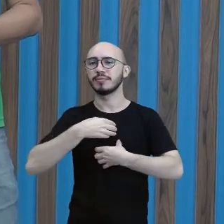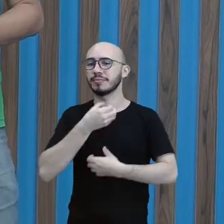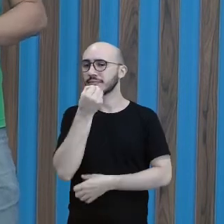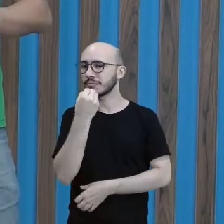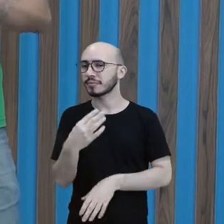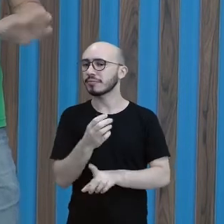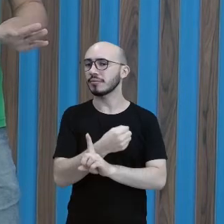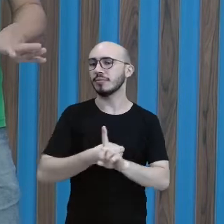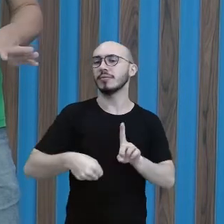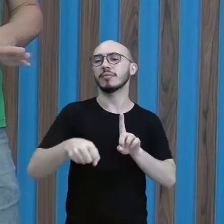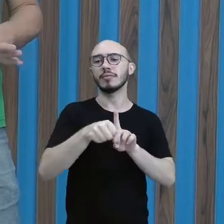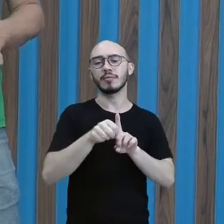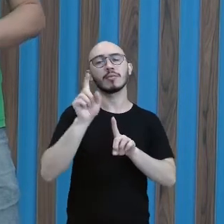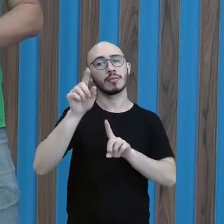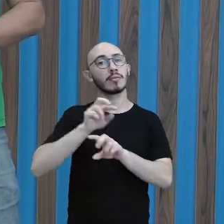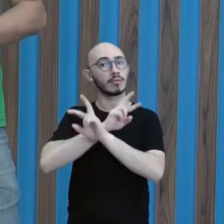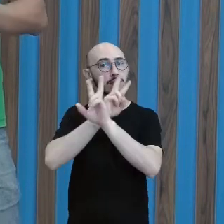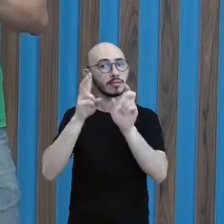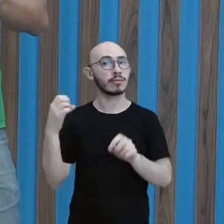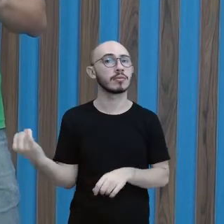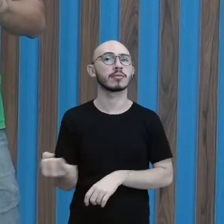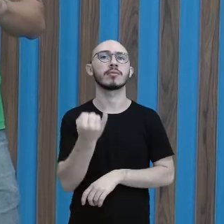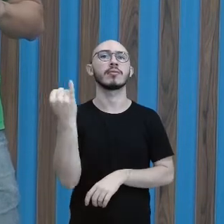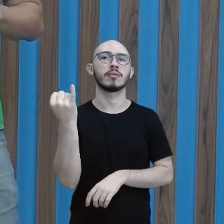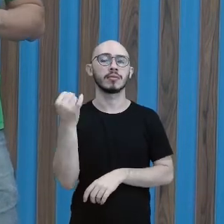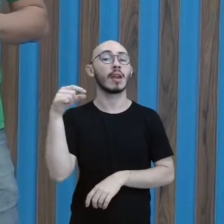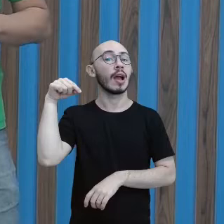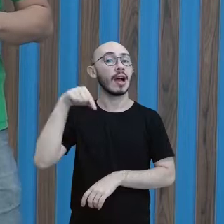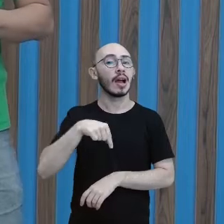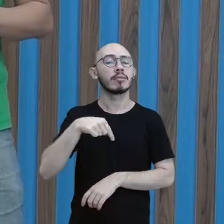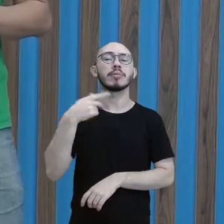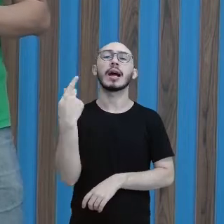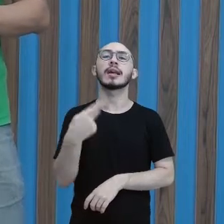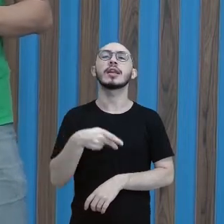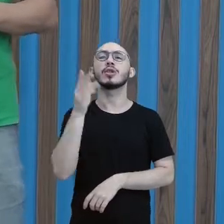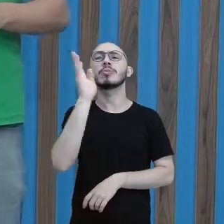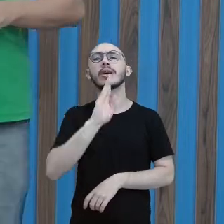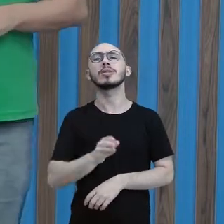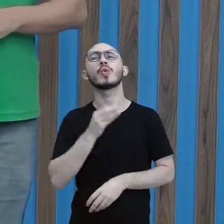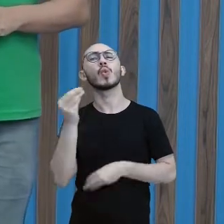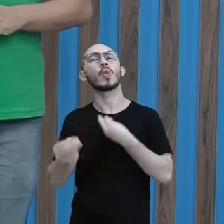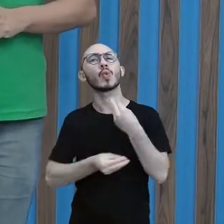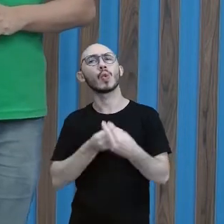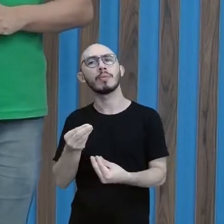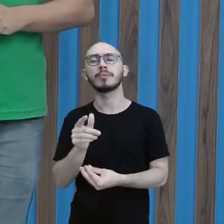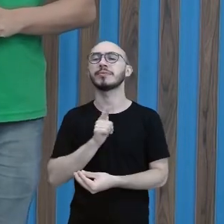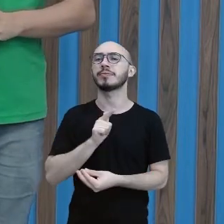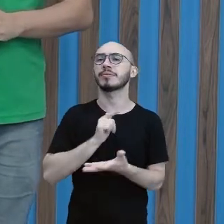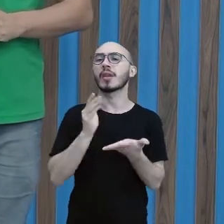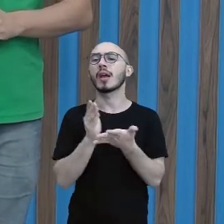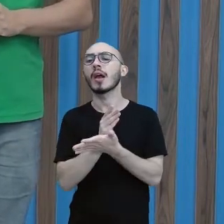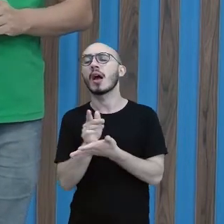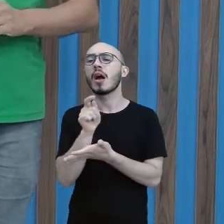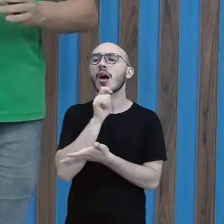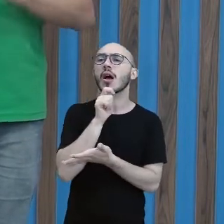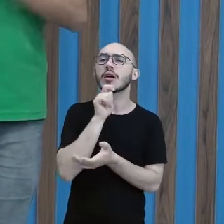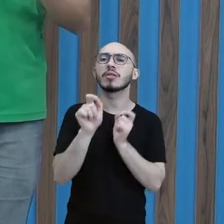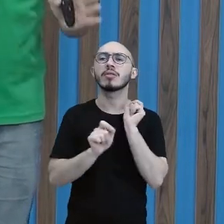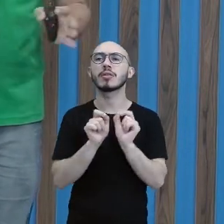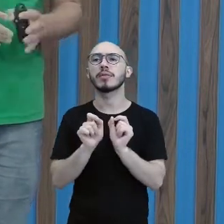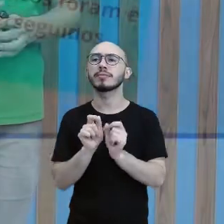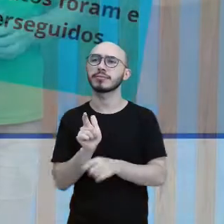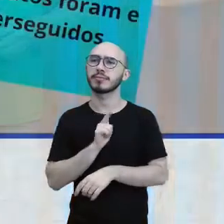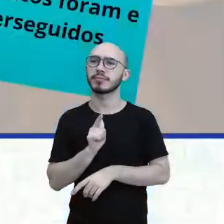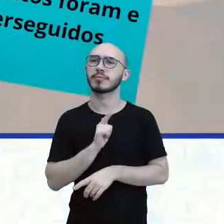tá certo? Então, esse é um ponto importante. Quando a gente fala aqui do Brasil, no Brasil nós ainda temos